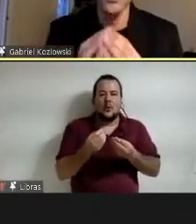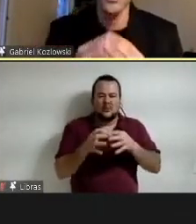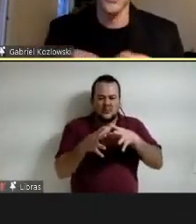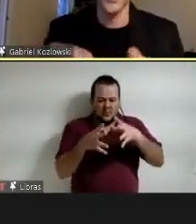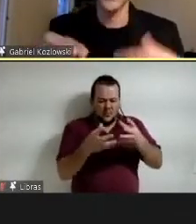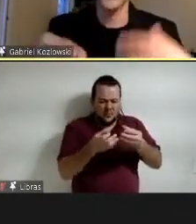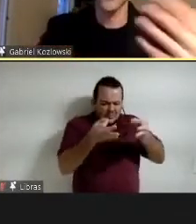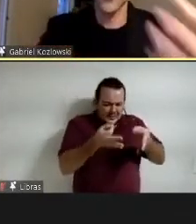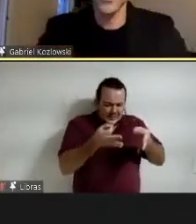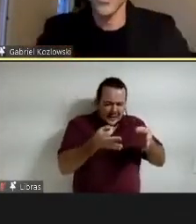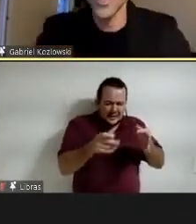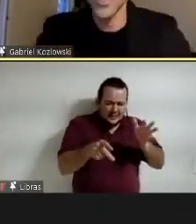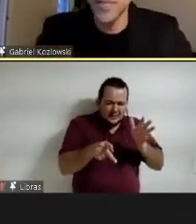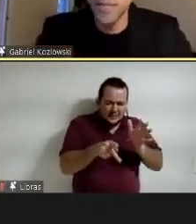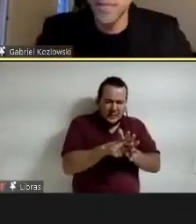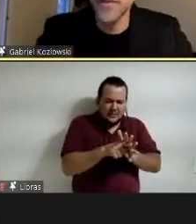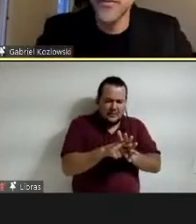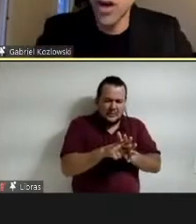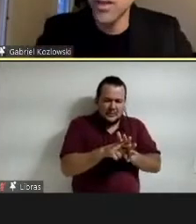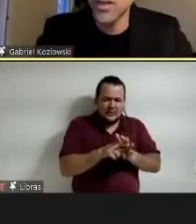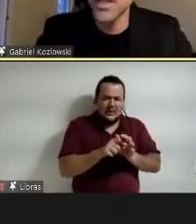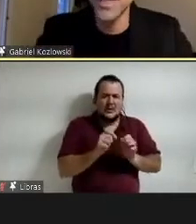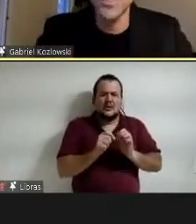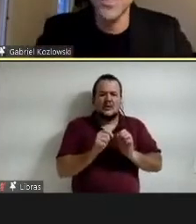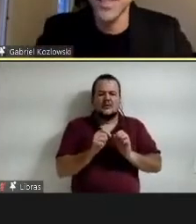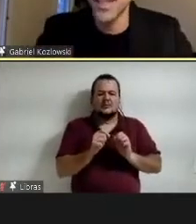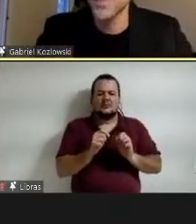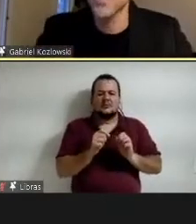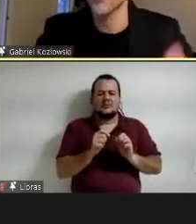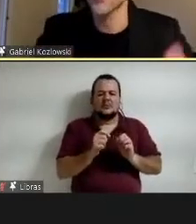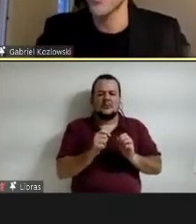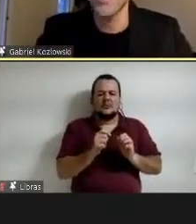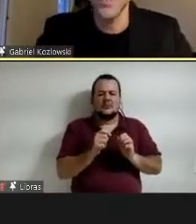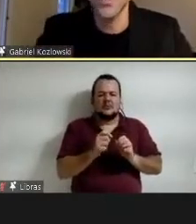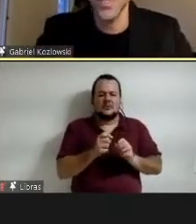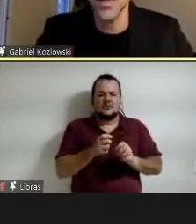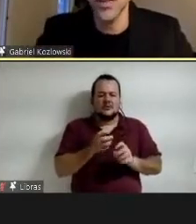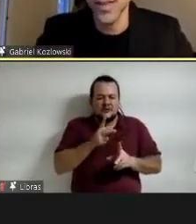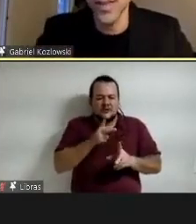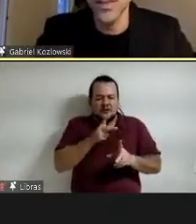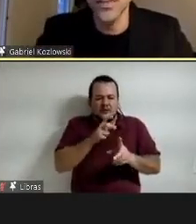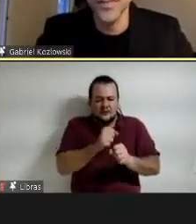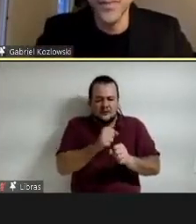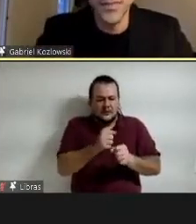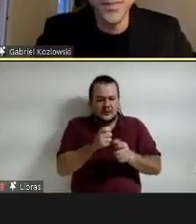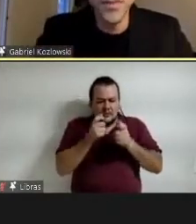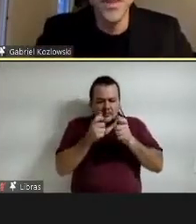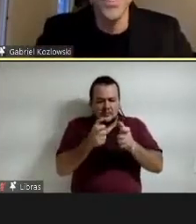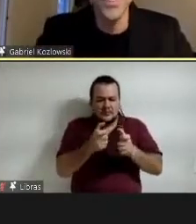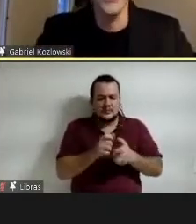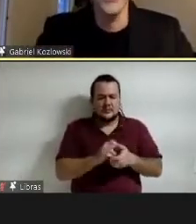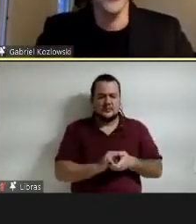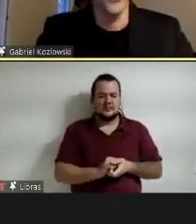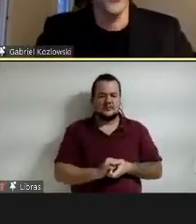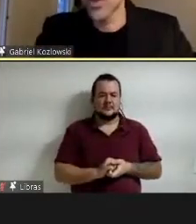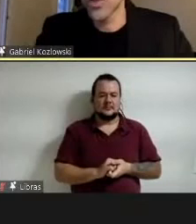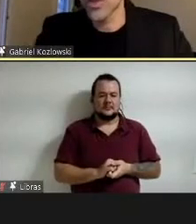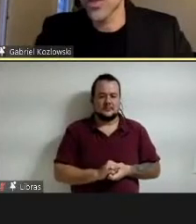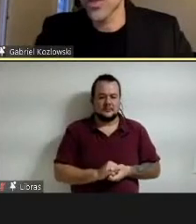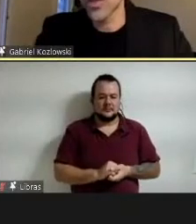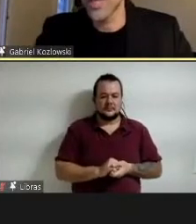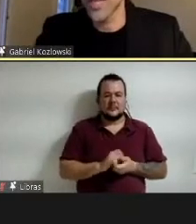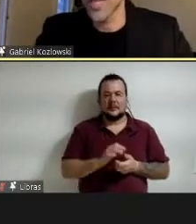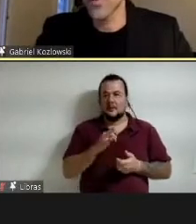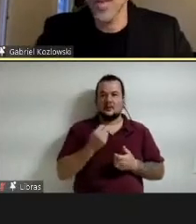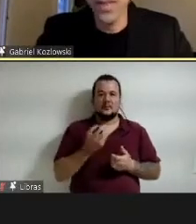autocontida, é uma retórica que reforça essas tendências homogeneizantes da globalização. E todo mundo já